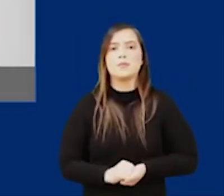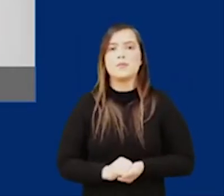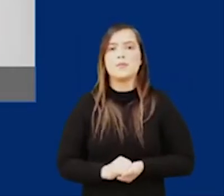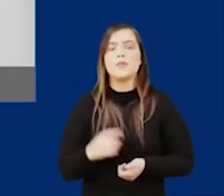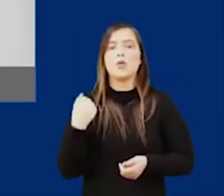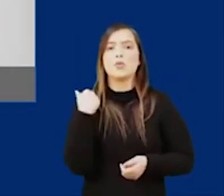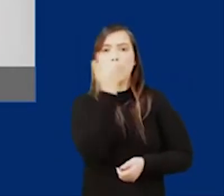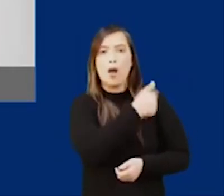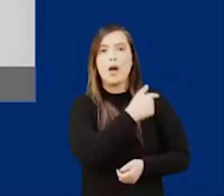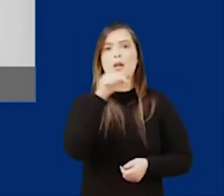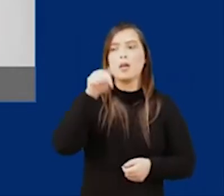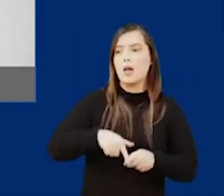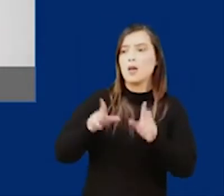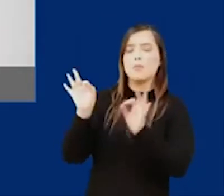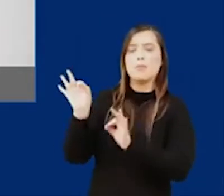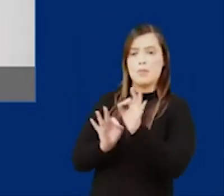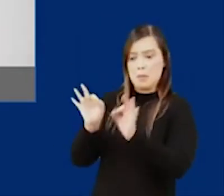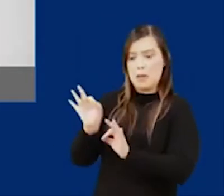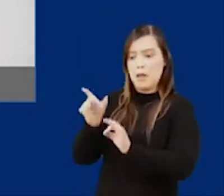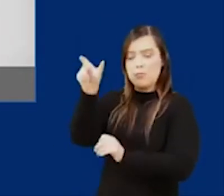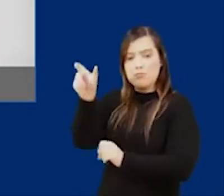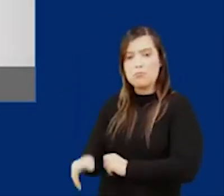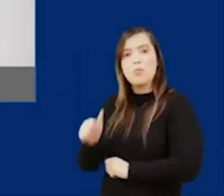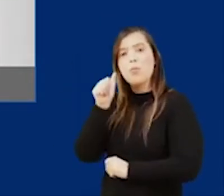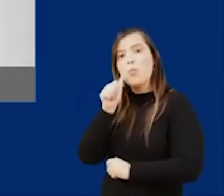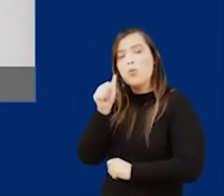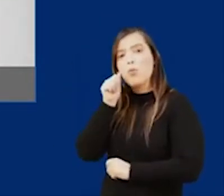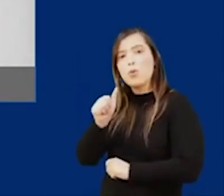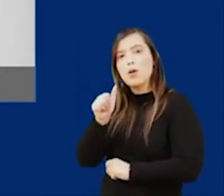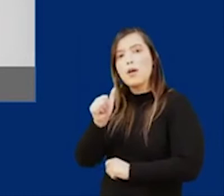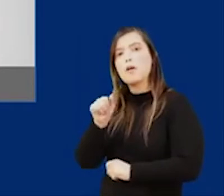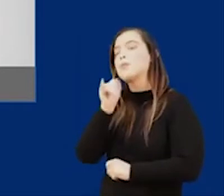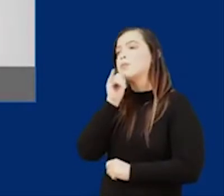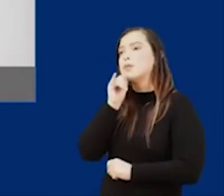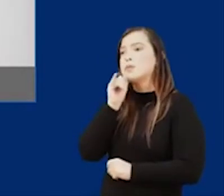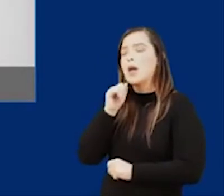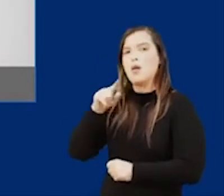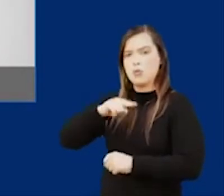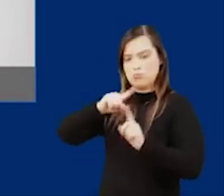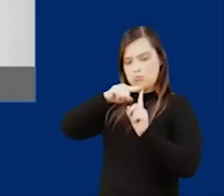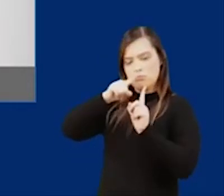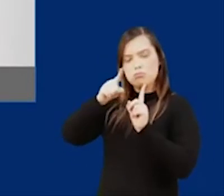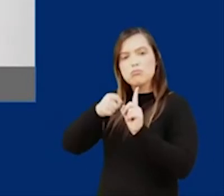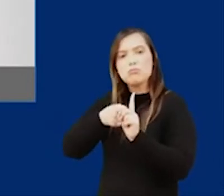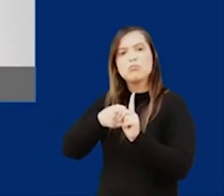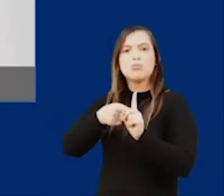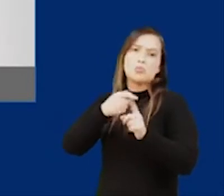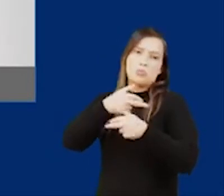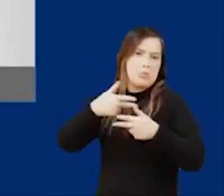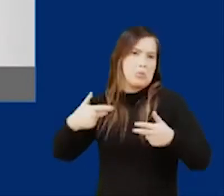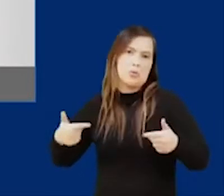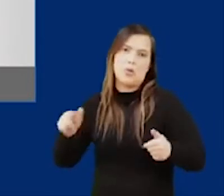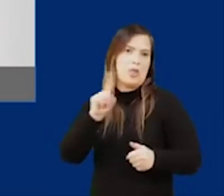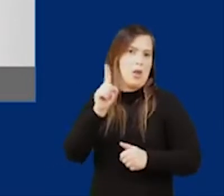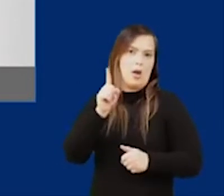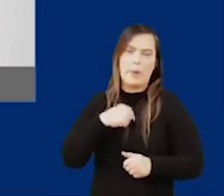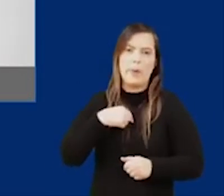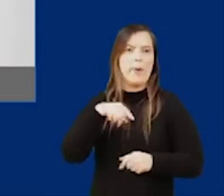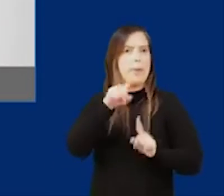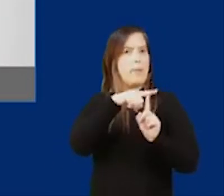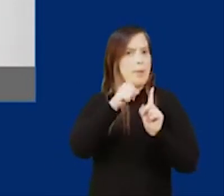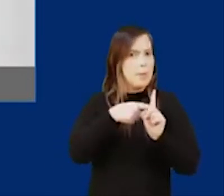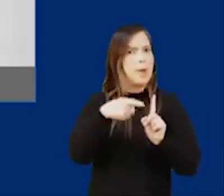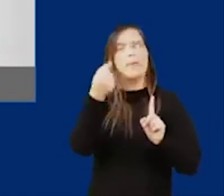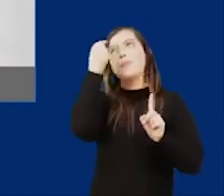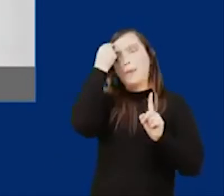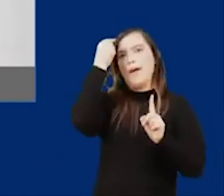aqui preparando mulheres para uma gestação, ou algumas mulheres ainda não são mães, estão pensando em engravidar,